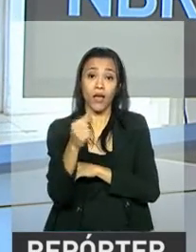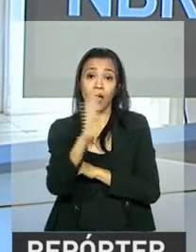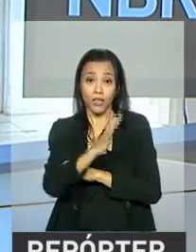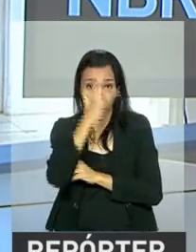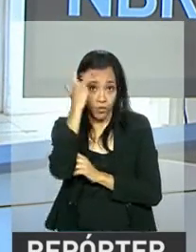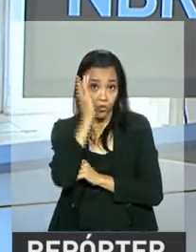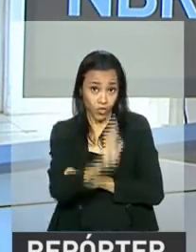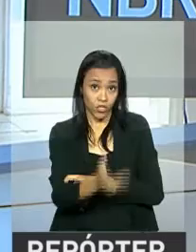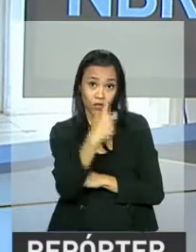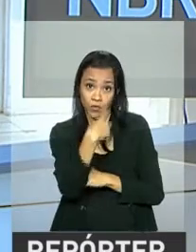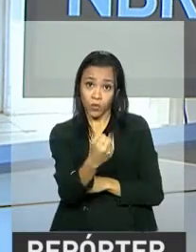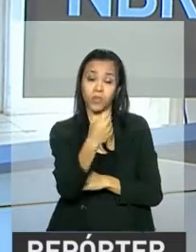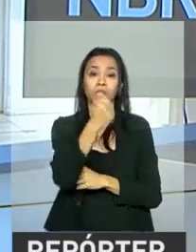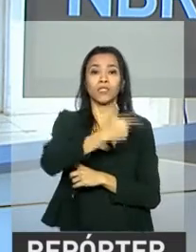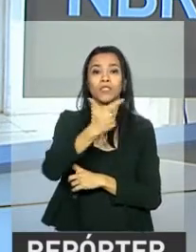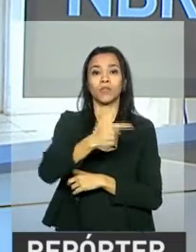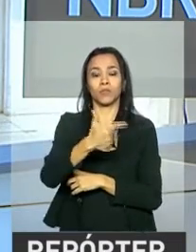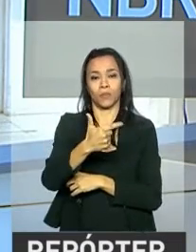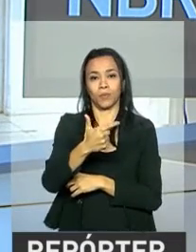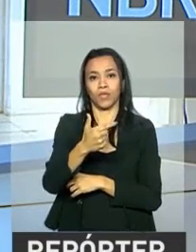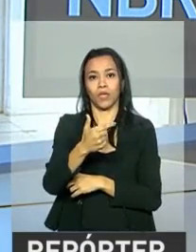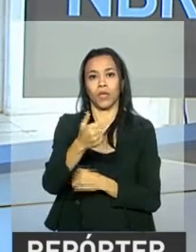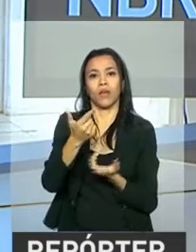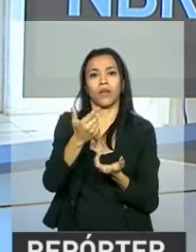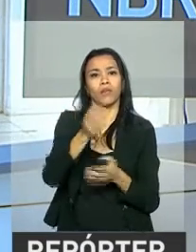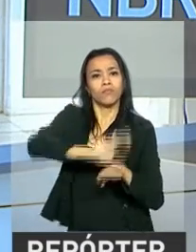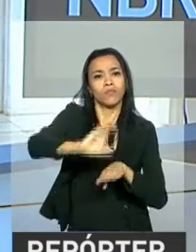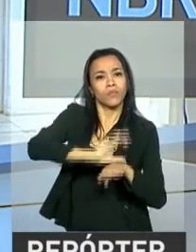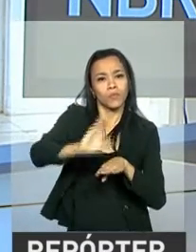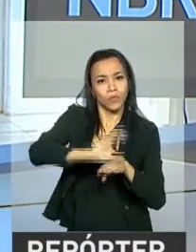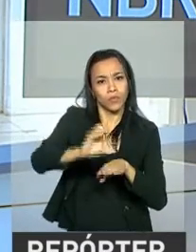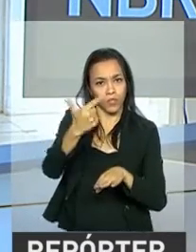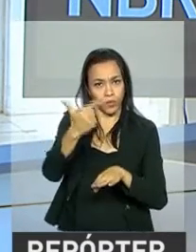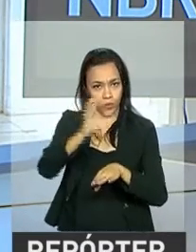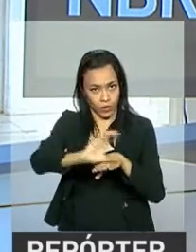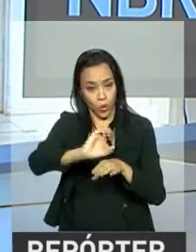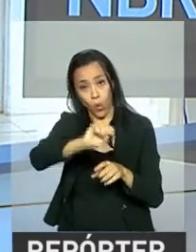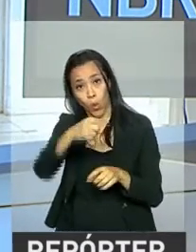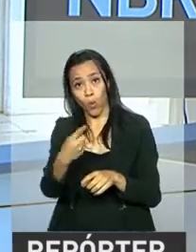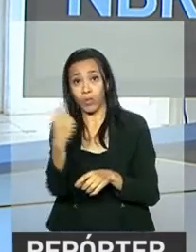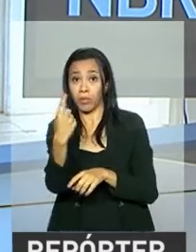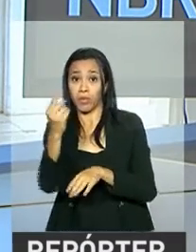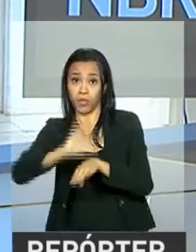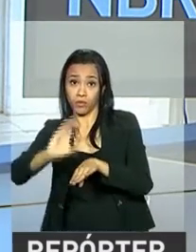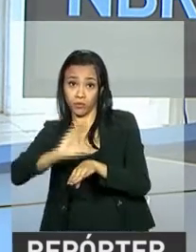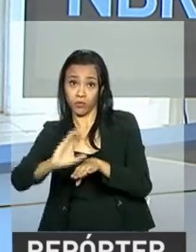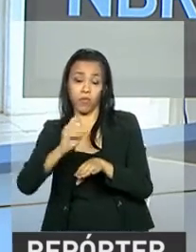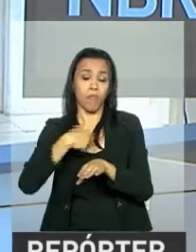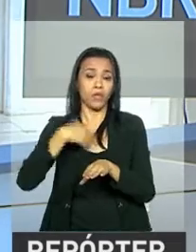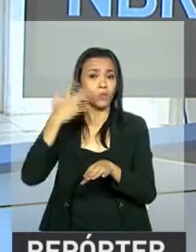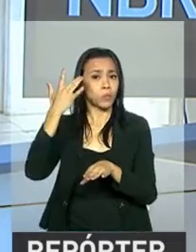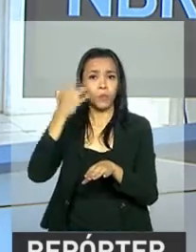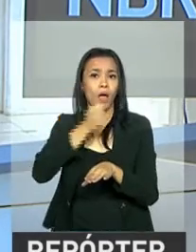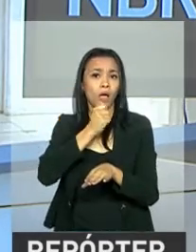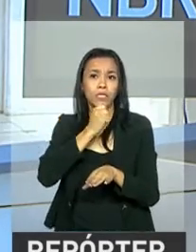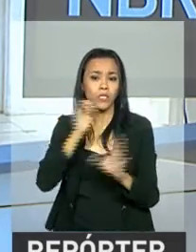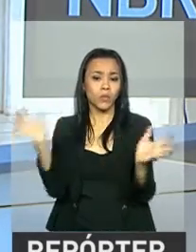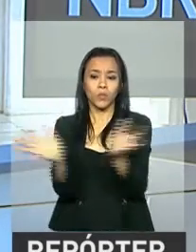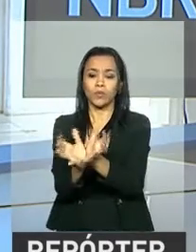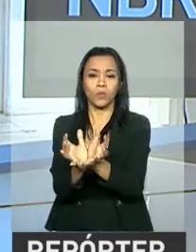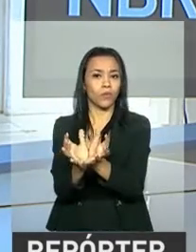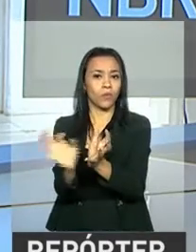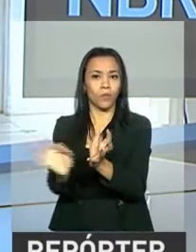selecionados na segunda opção de curso ou que foram selecionados na primeira opção mas que não tiveram as turmas formadas